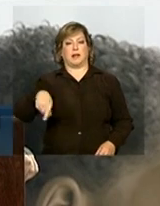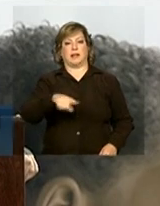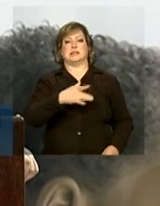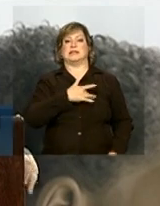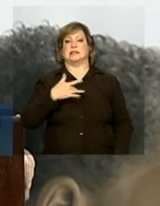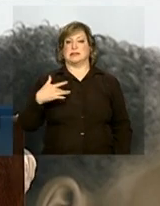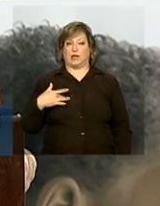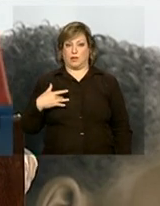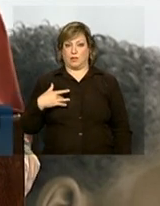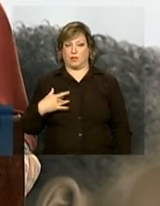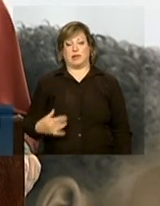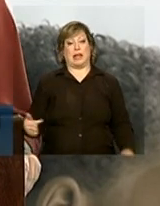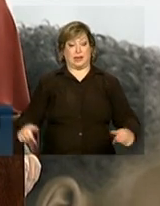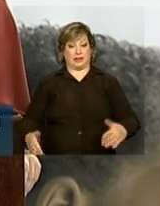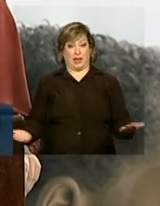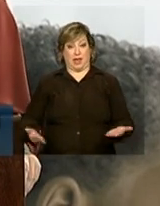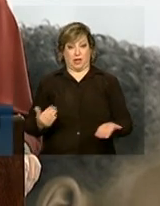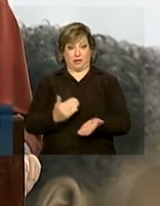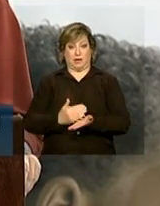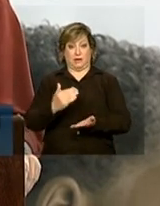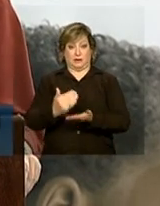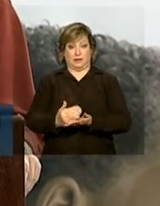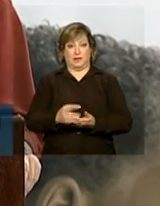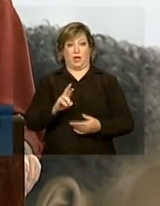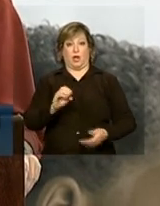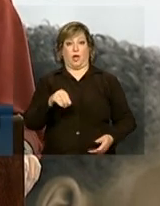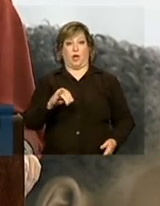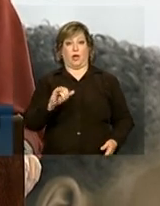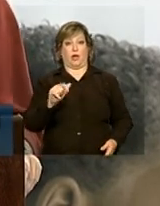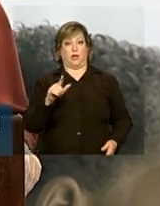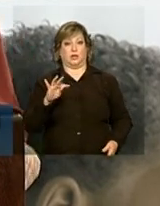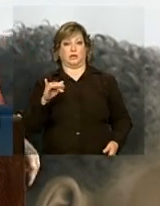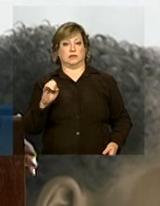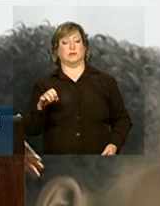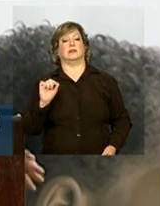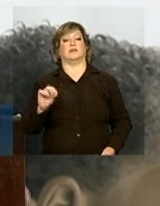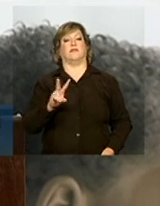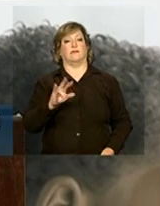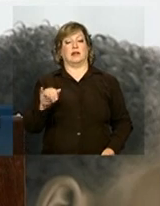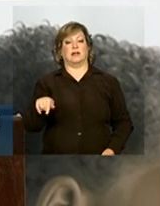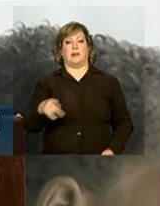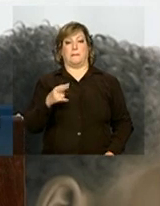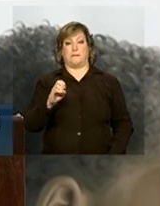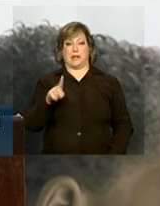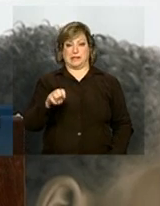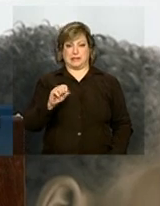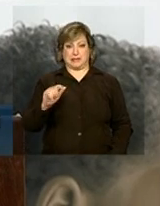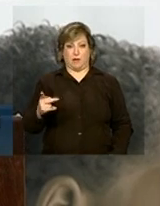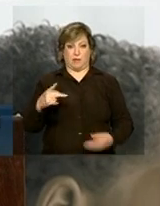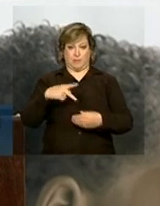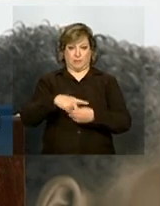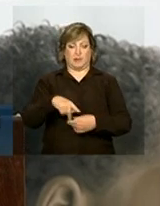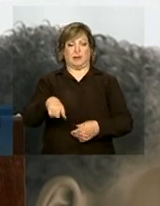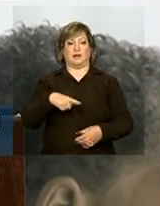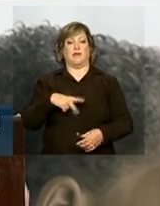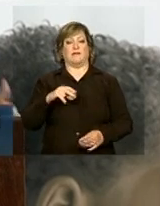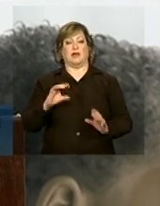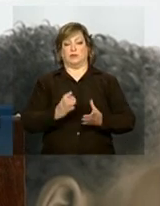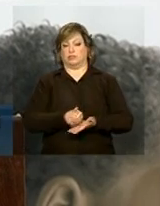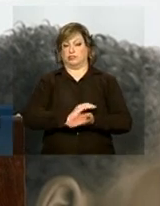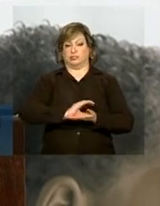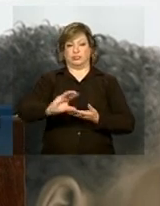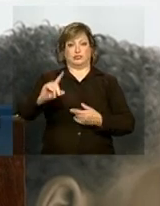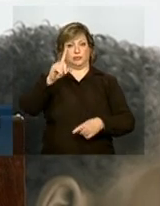saúde. Daqui para frente, os royalties da área do pré-sal serão destinados integralmente,